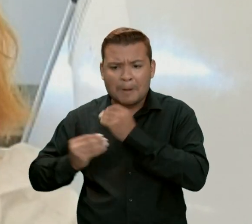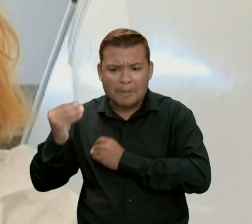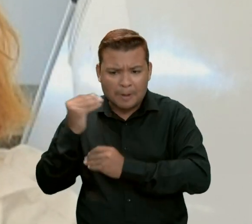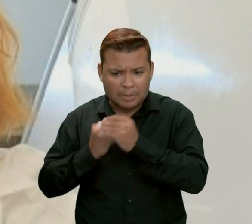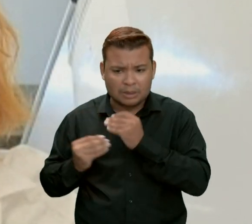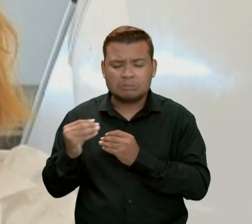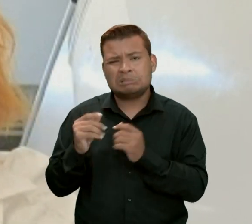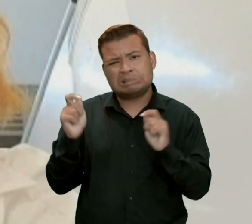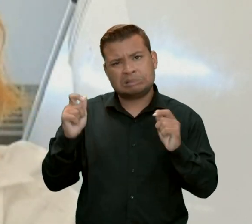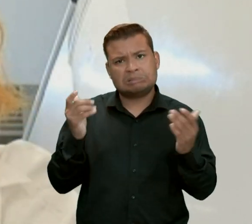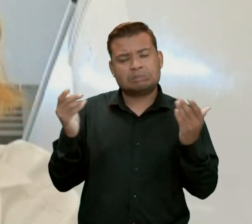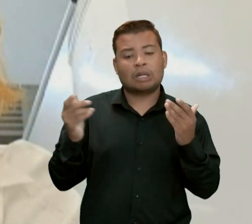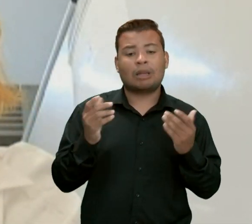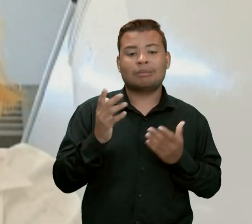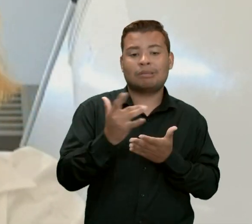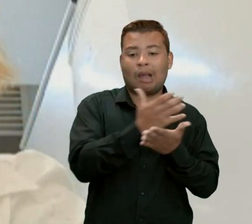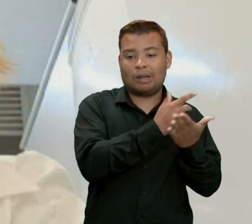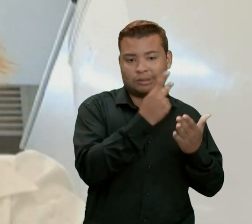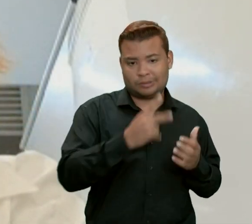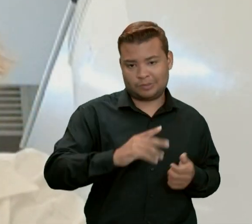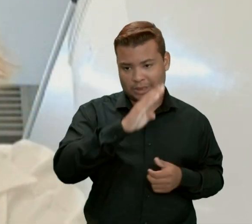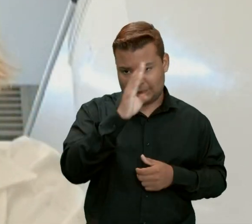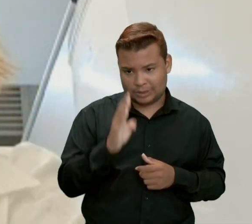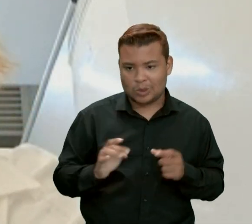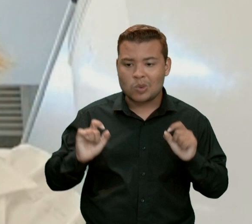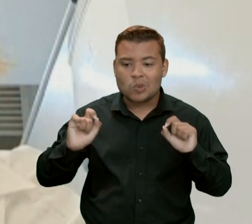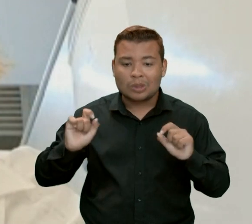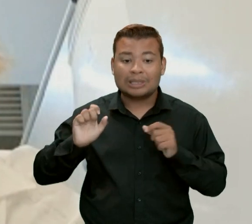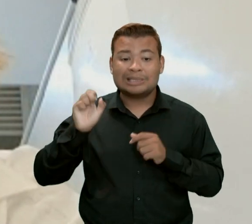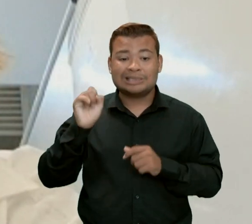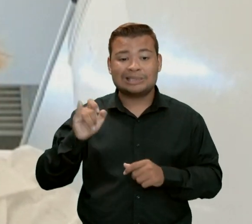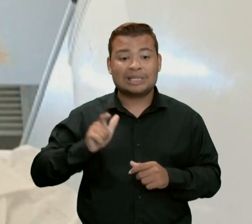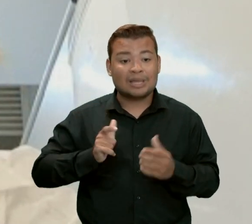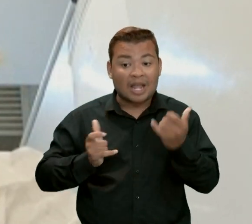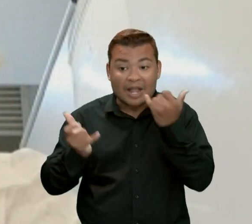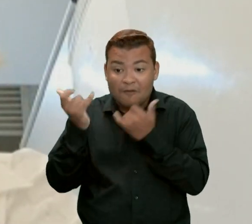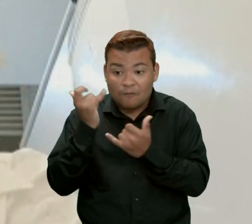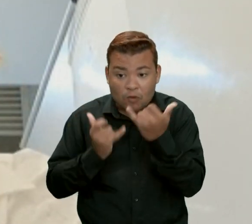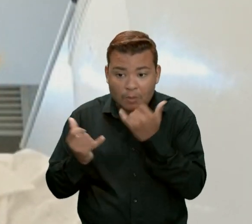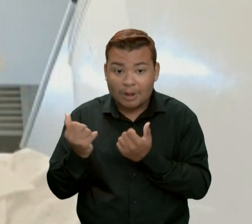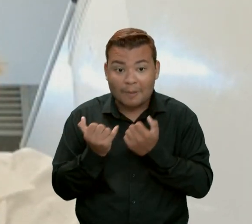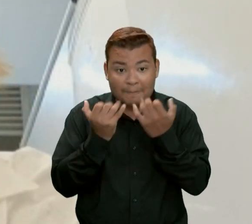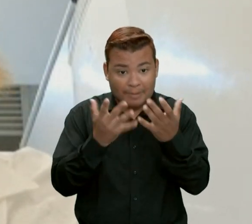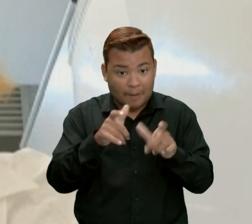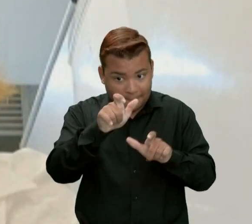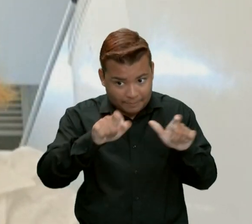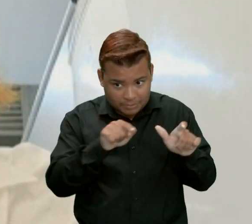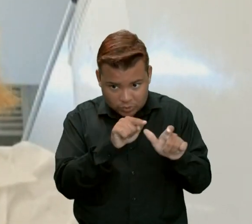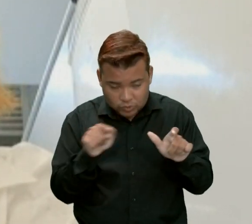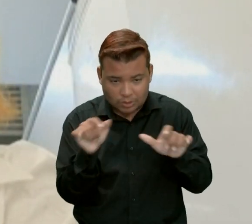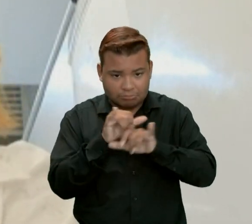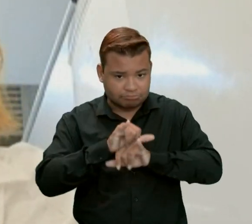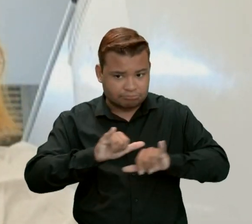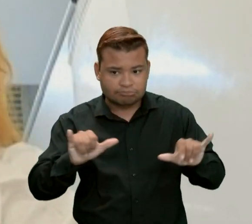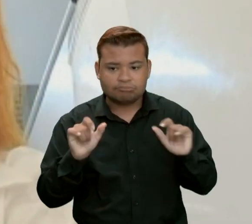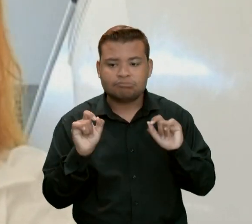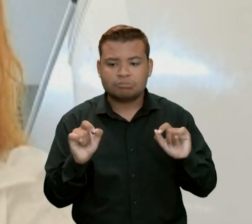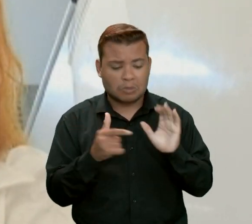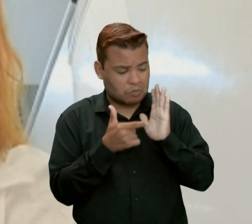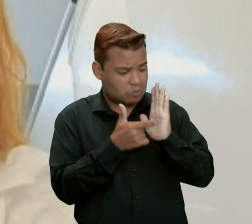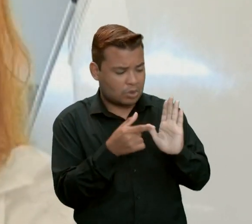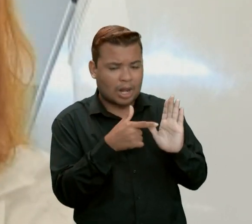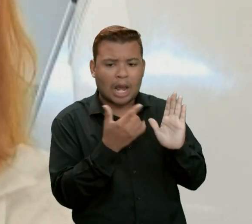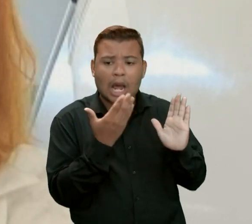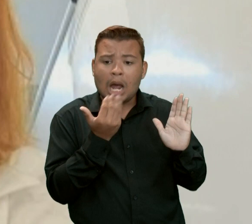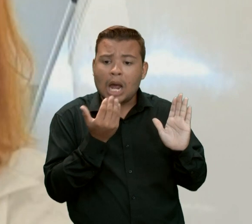dados brasileiros, que se existe uma informação para o consumidor que esse alimento ele